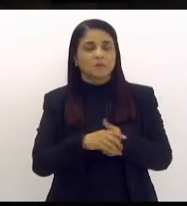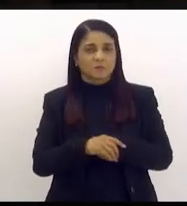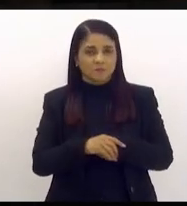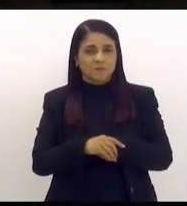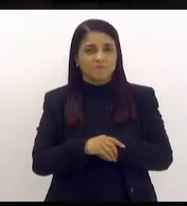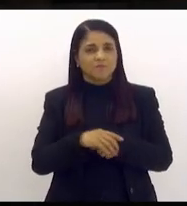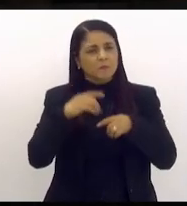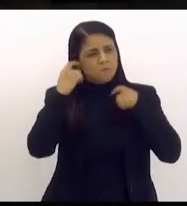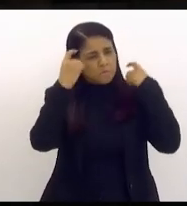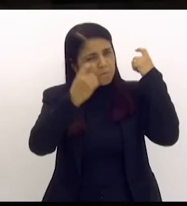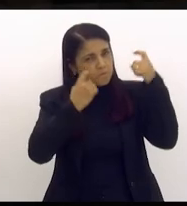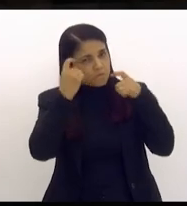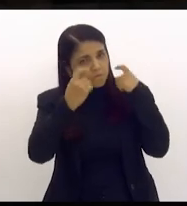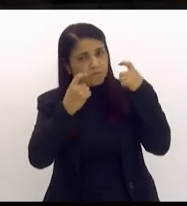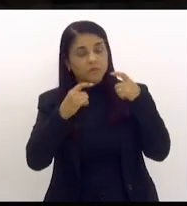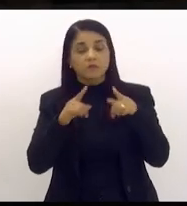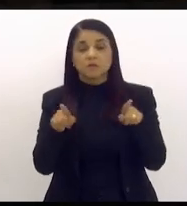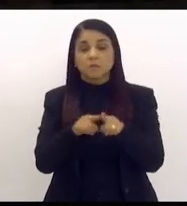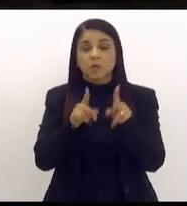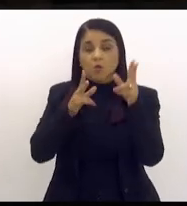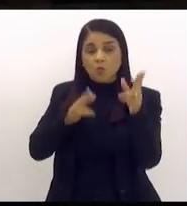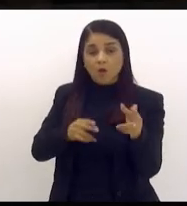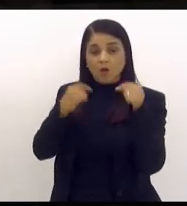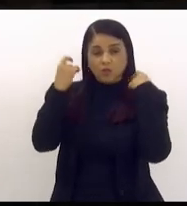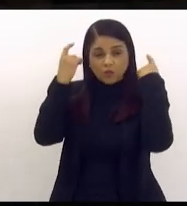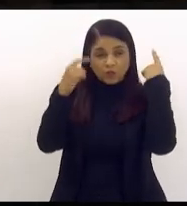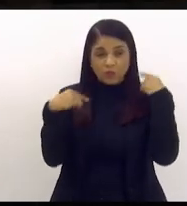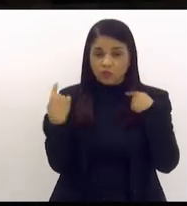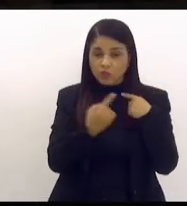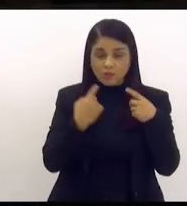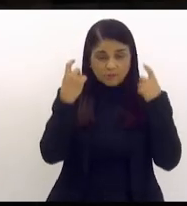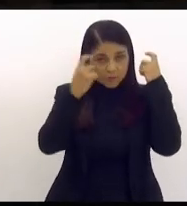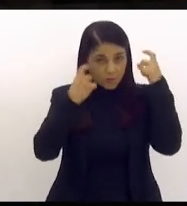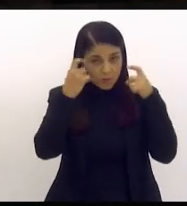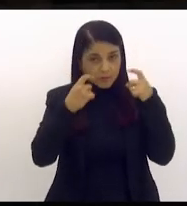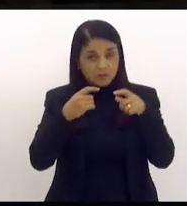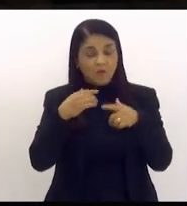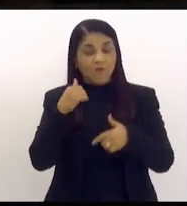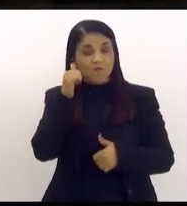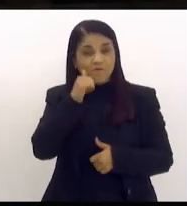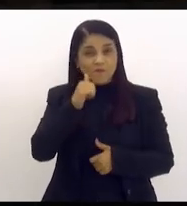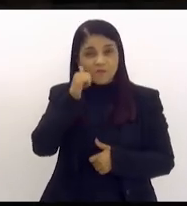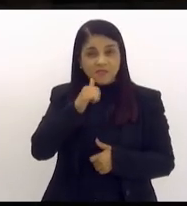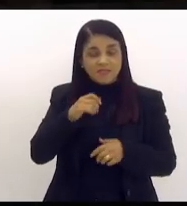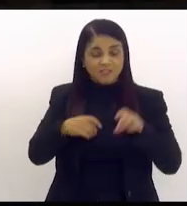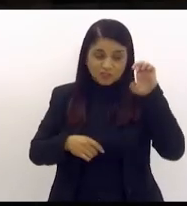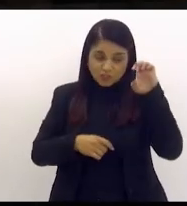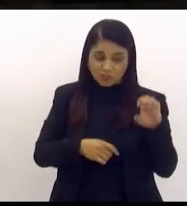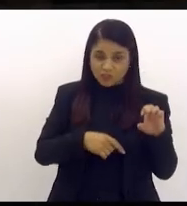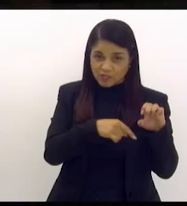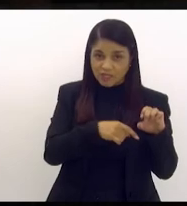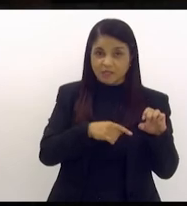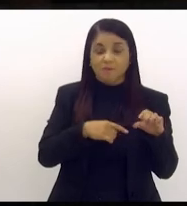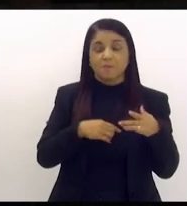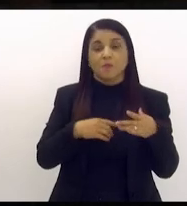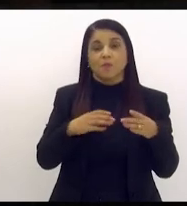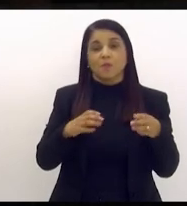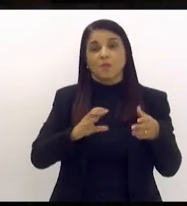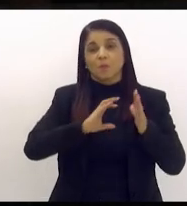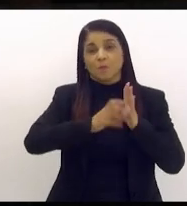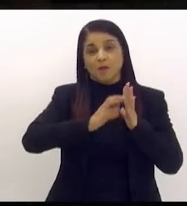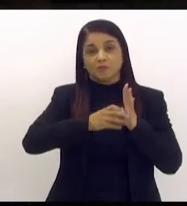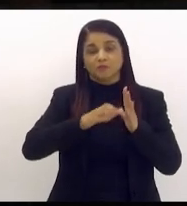preocupação que era uma preocupação Nossa aqui da bancada feminina eh de esquerda eu digo de Esquerda do meu partido aqui da